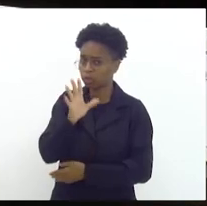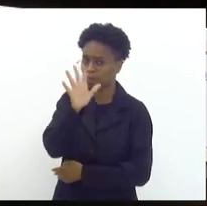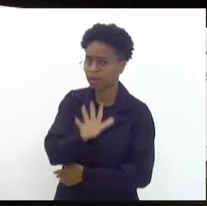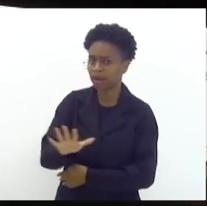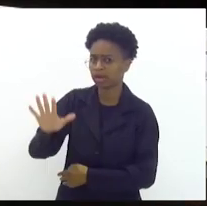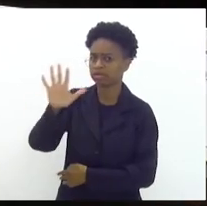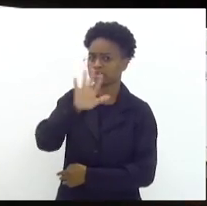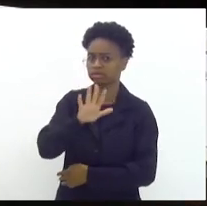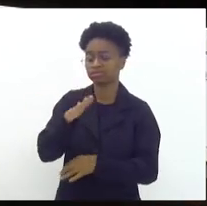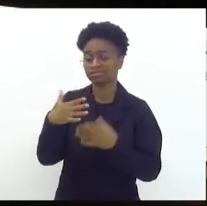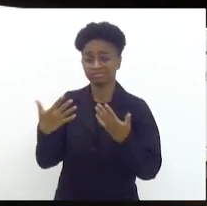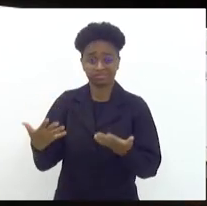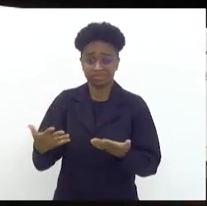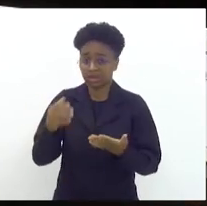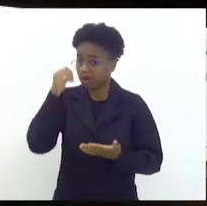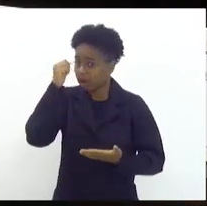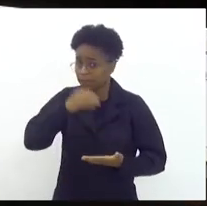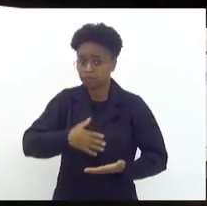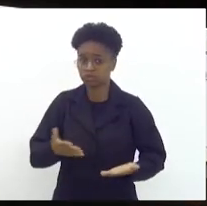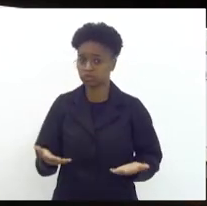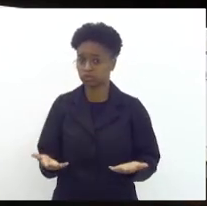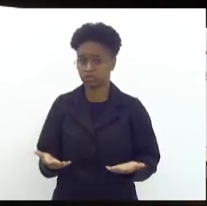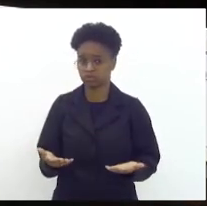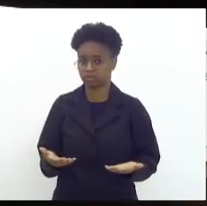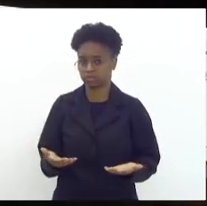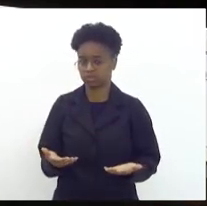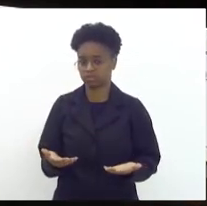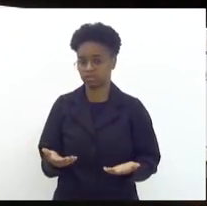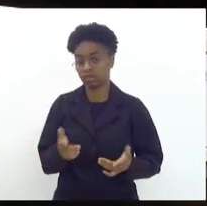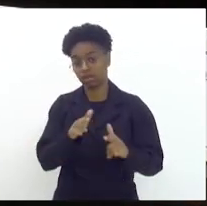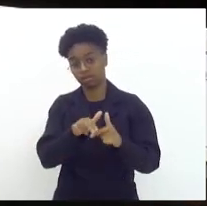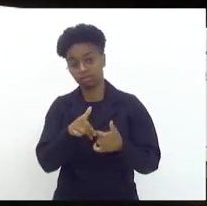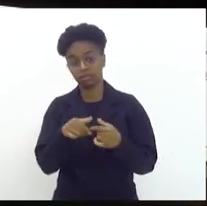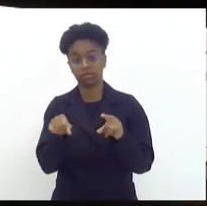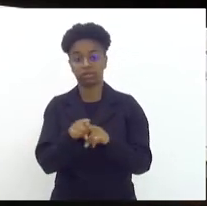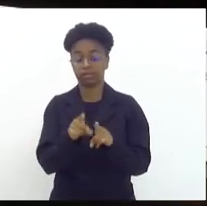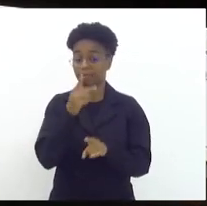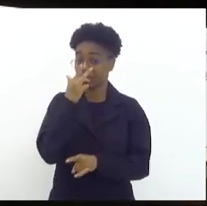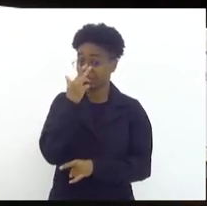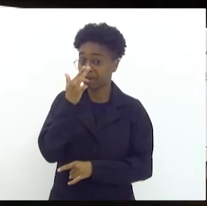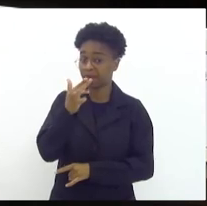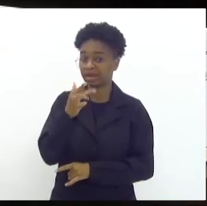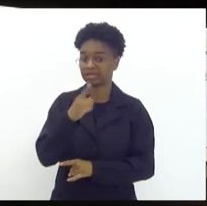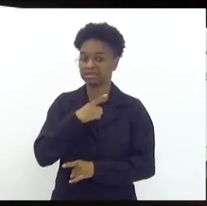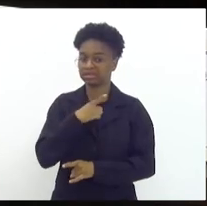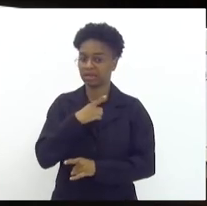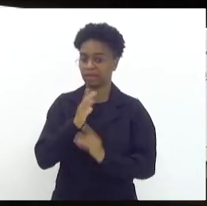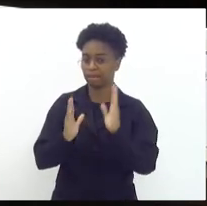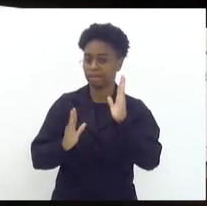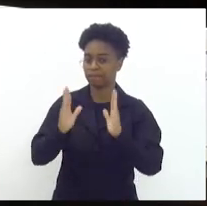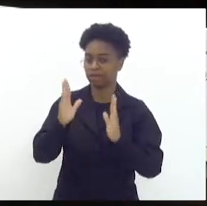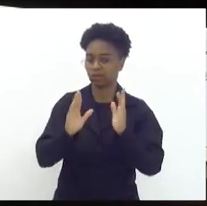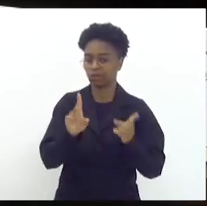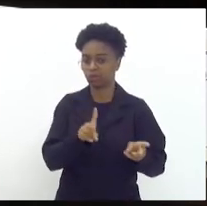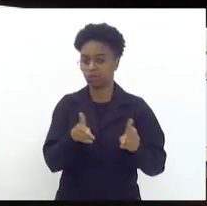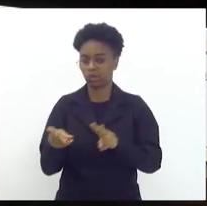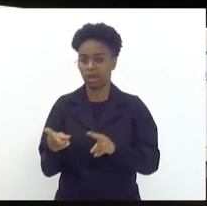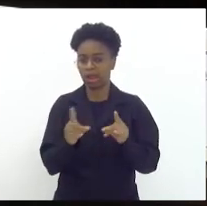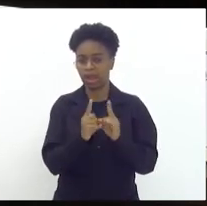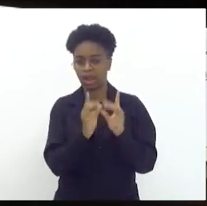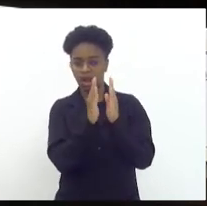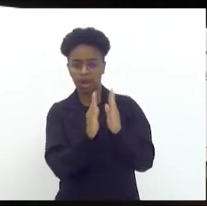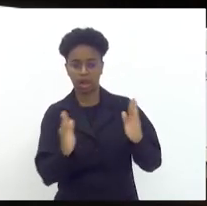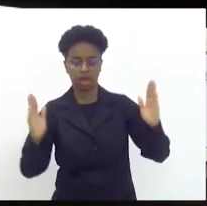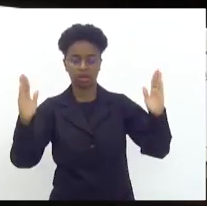que é uma aberração absoluta né e por isso também me parece que vai ter um prazo de transição tão longo Enfim